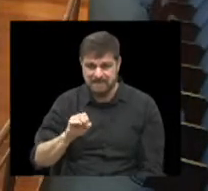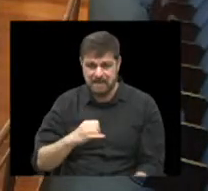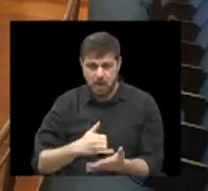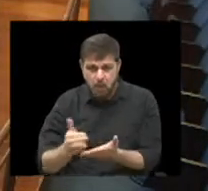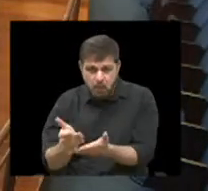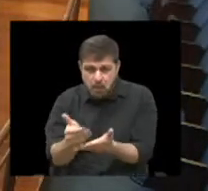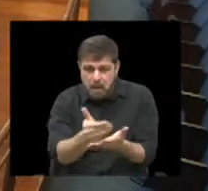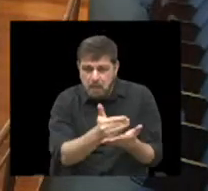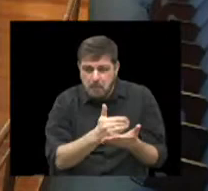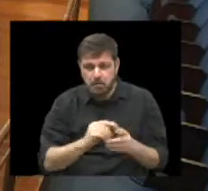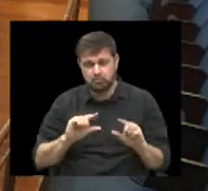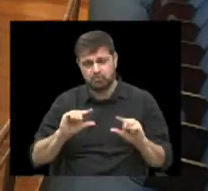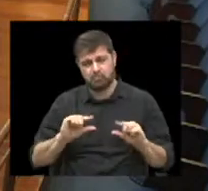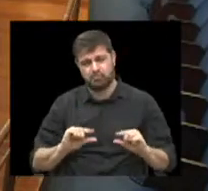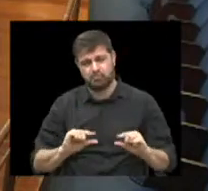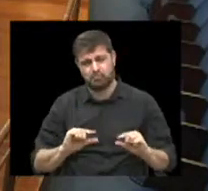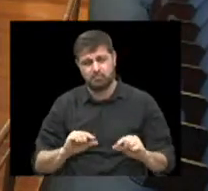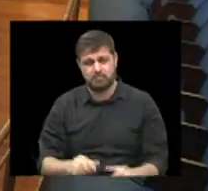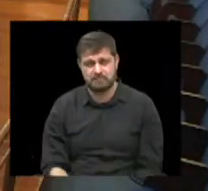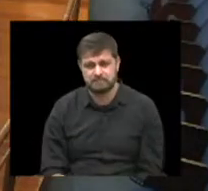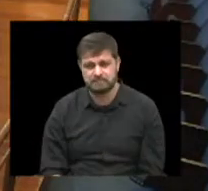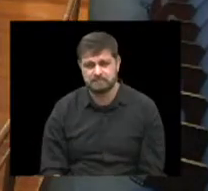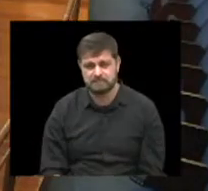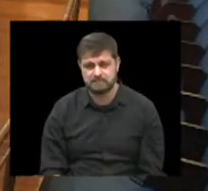está aprovado.